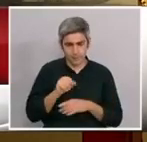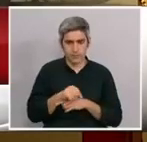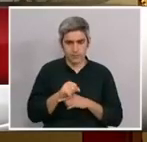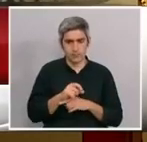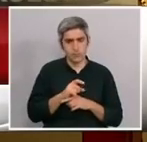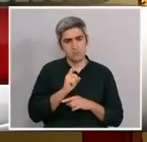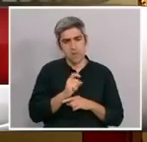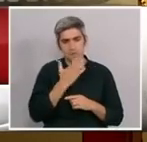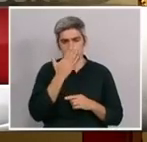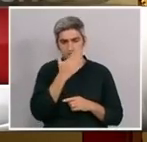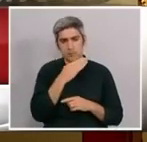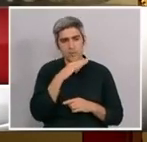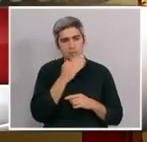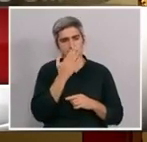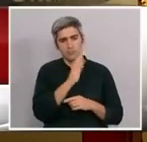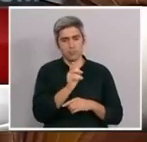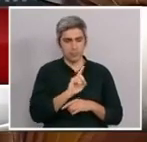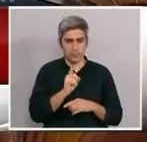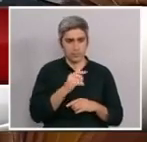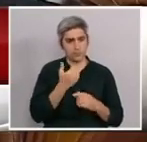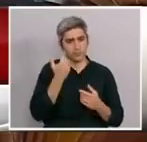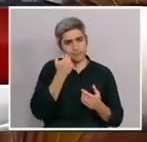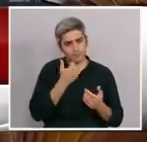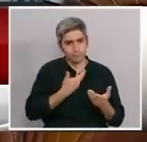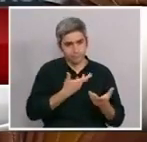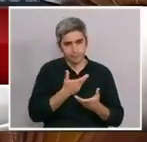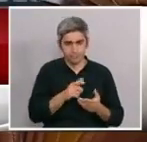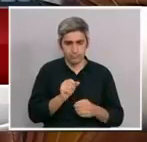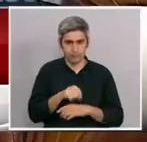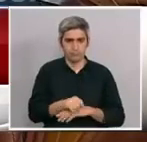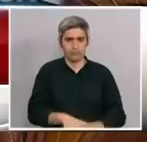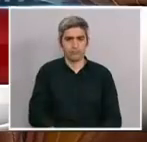tinha nenhum problema de mostrar. Nada.